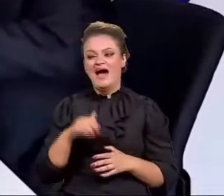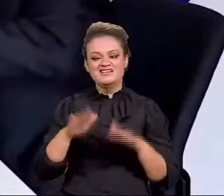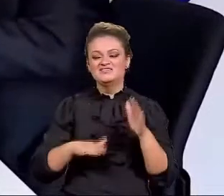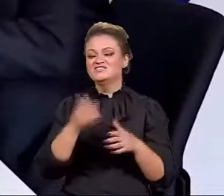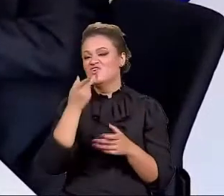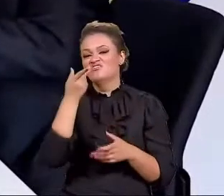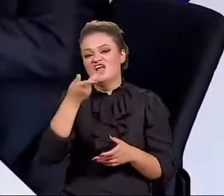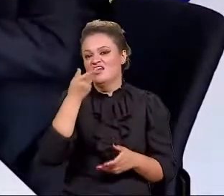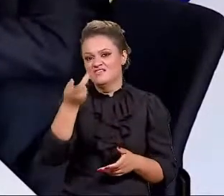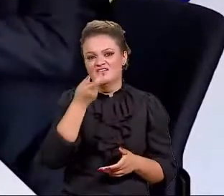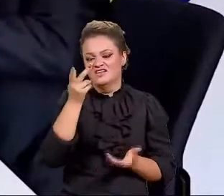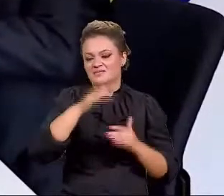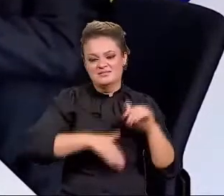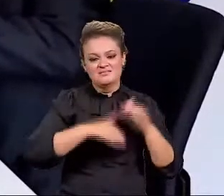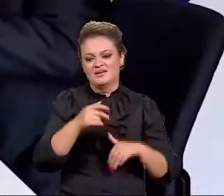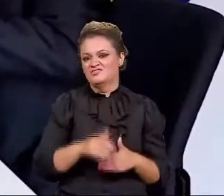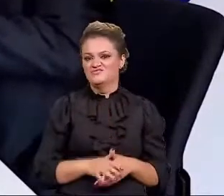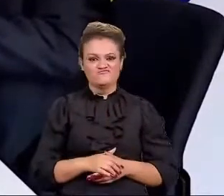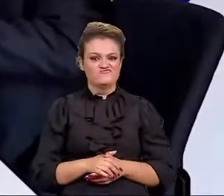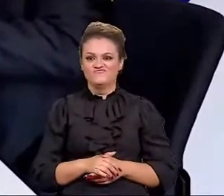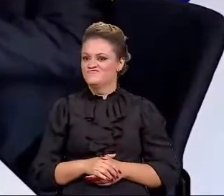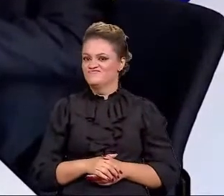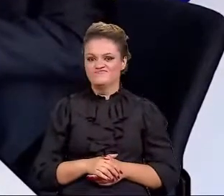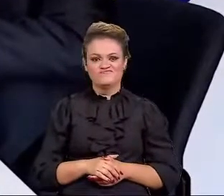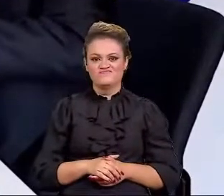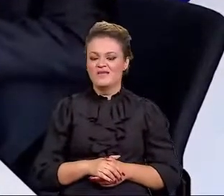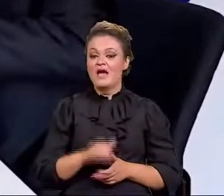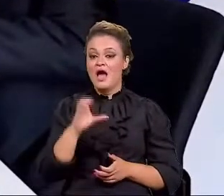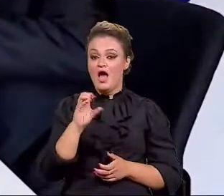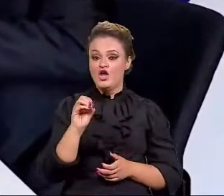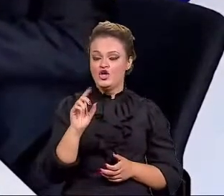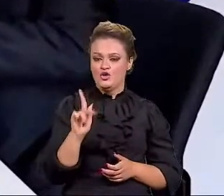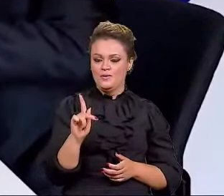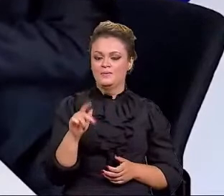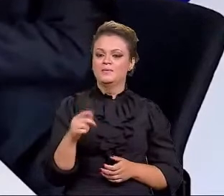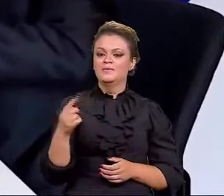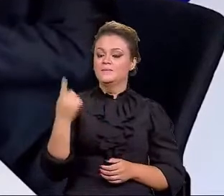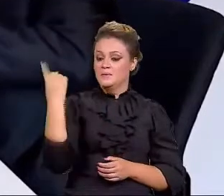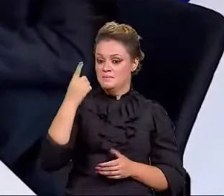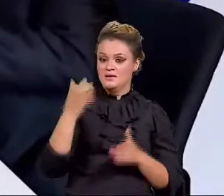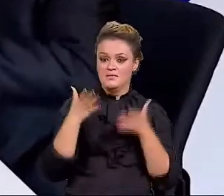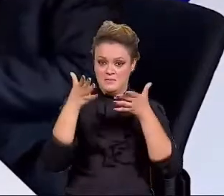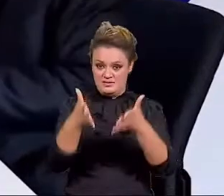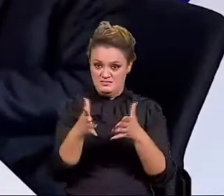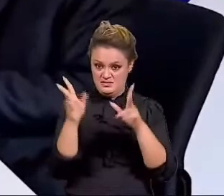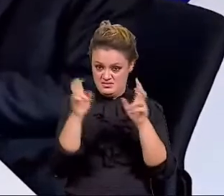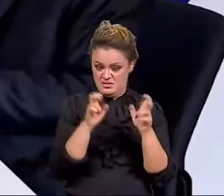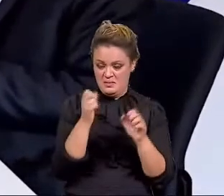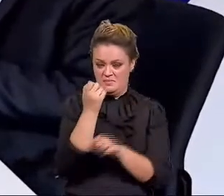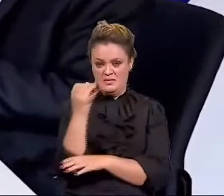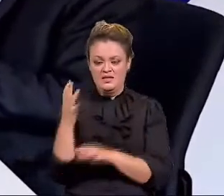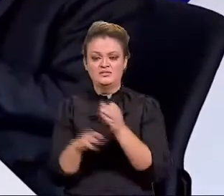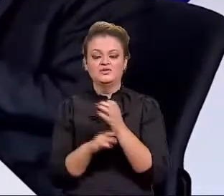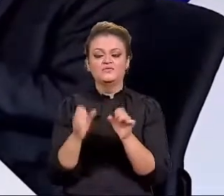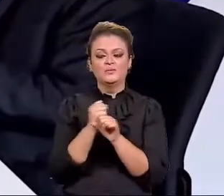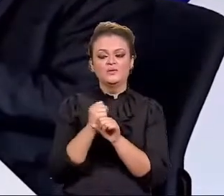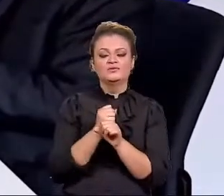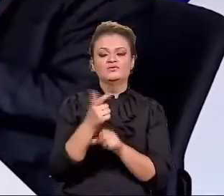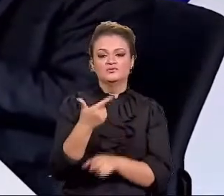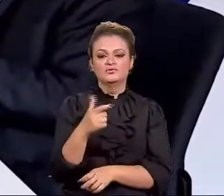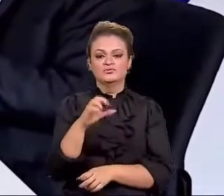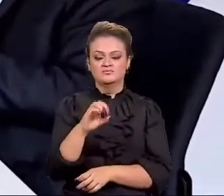A primeira COP que eu participei para discutir a questão ambiental foi em 2009, na Dinamarca. Naquela